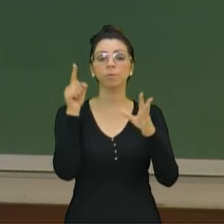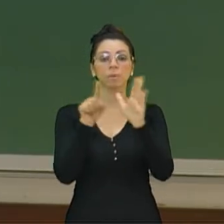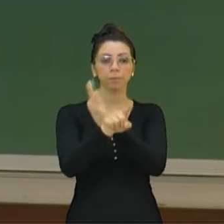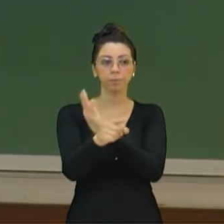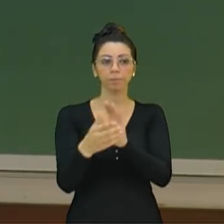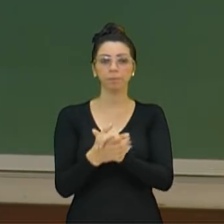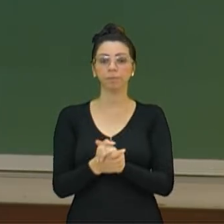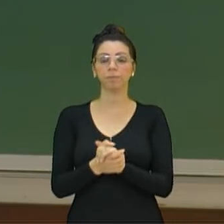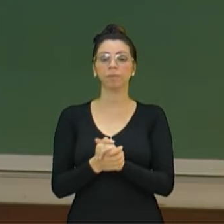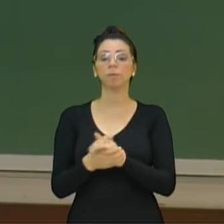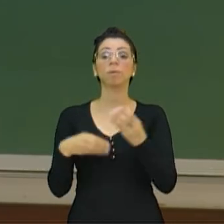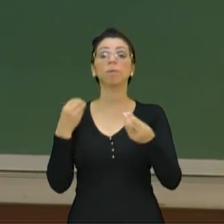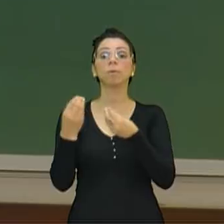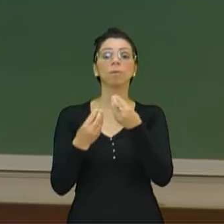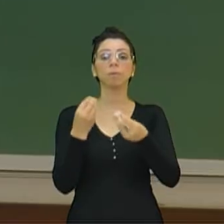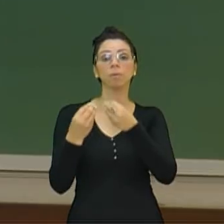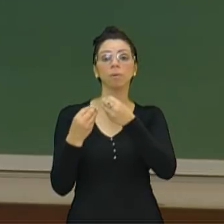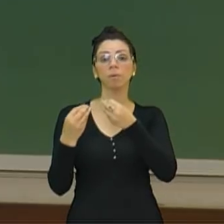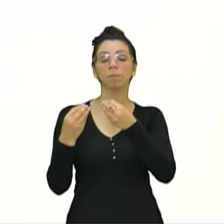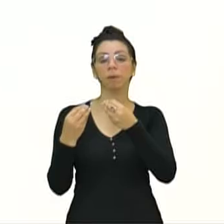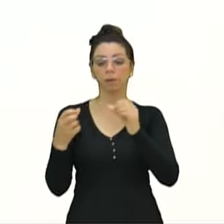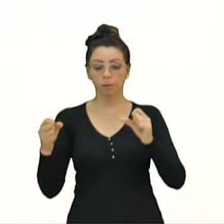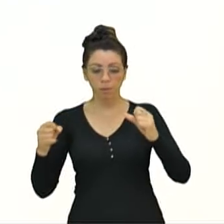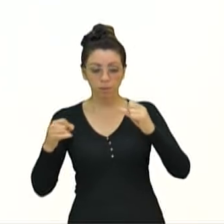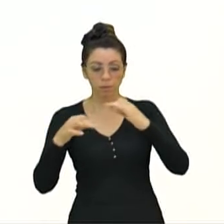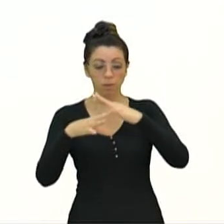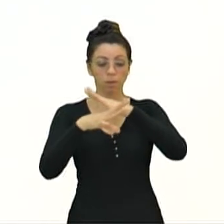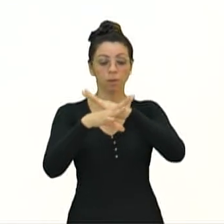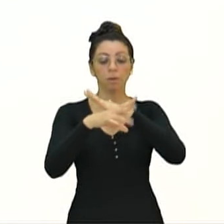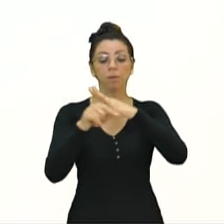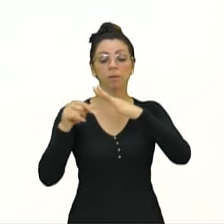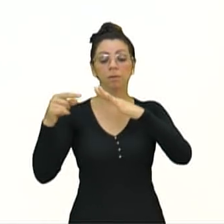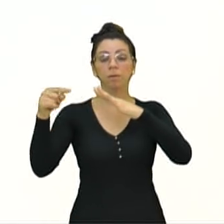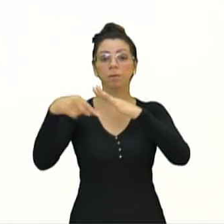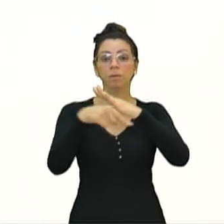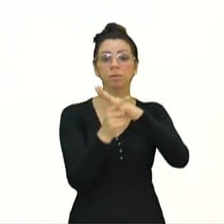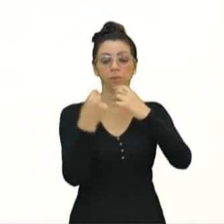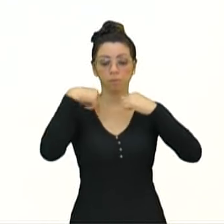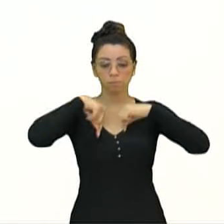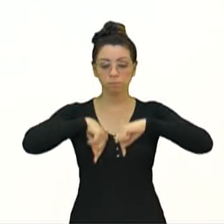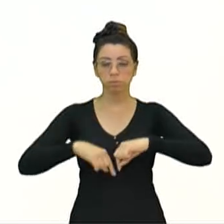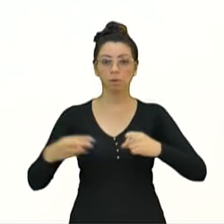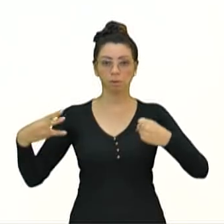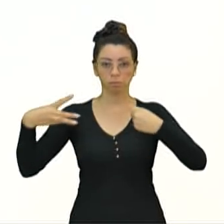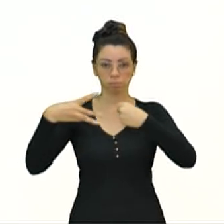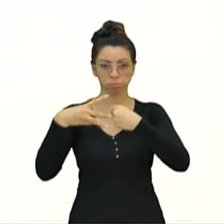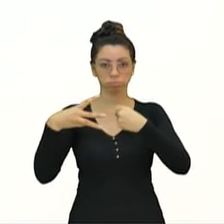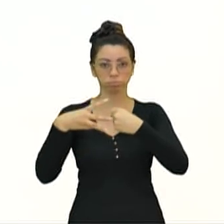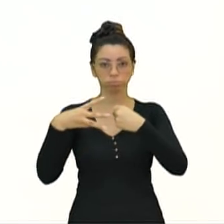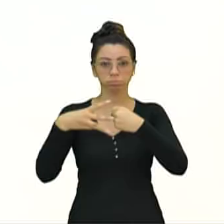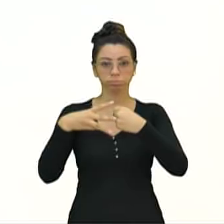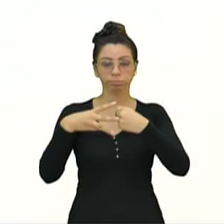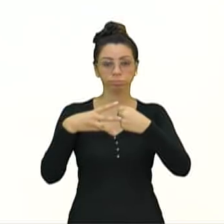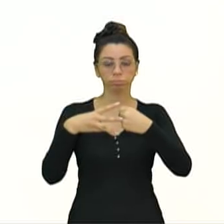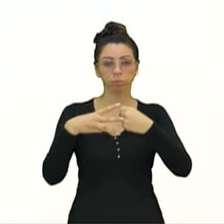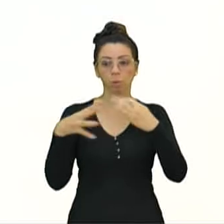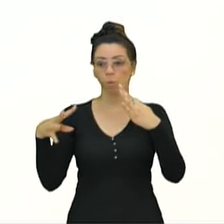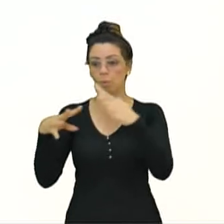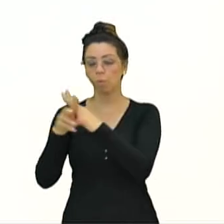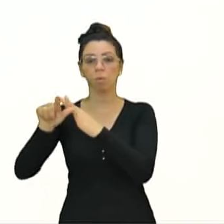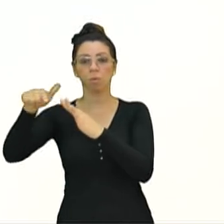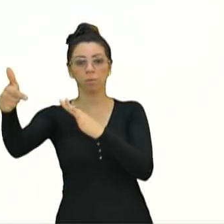liberação dos neurotransmissores é feita, letra A, no corpo celular do neurônio seguinte, letra